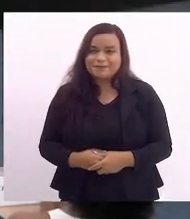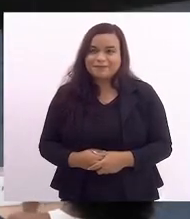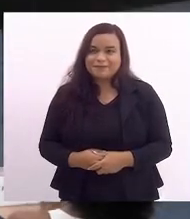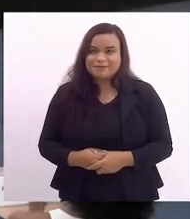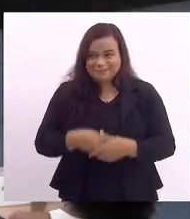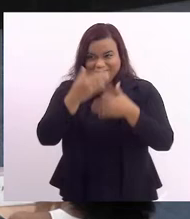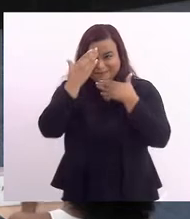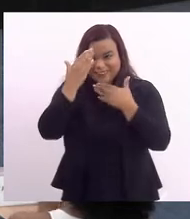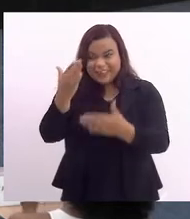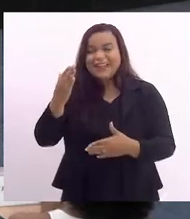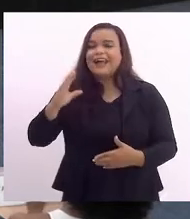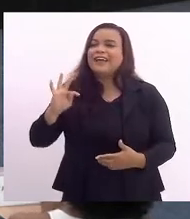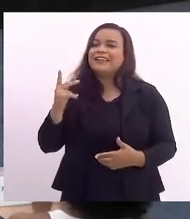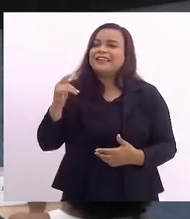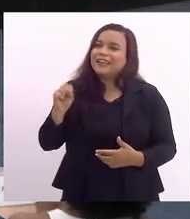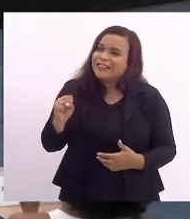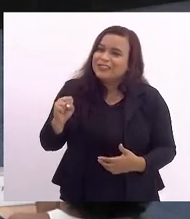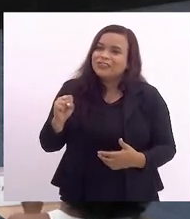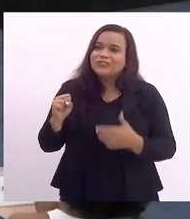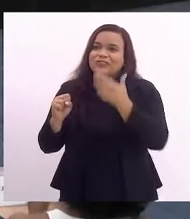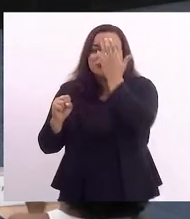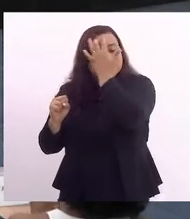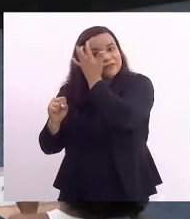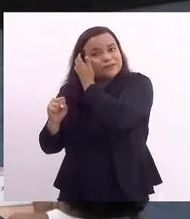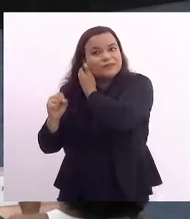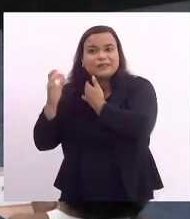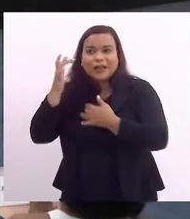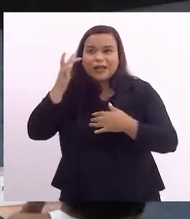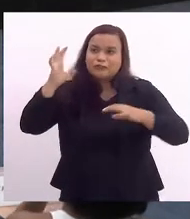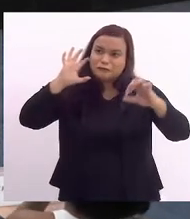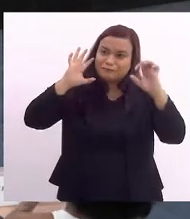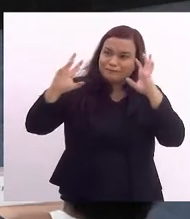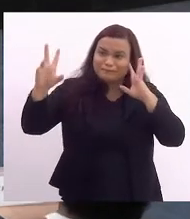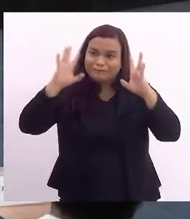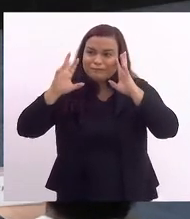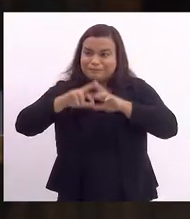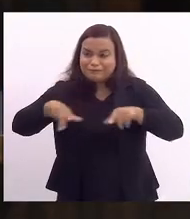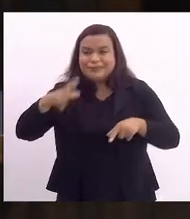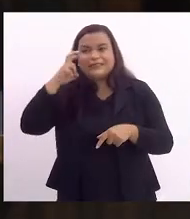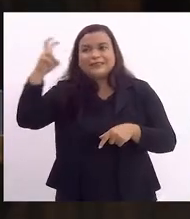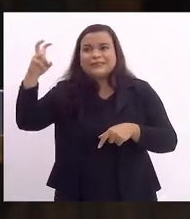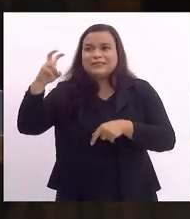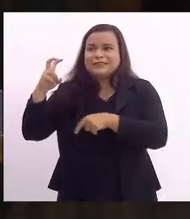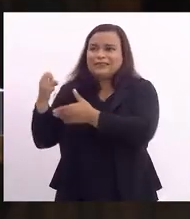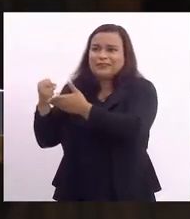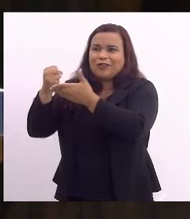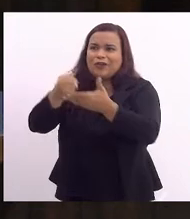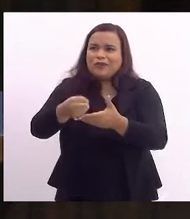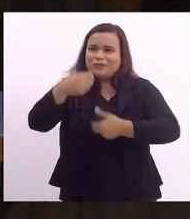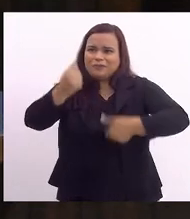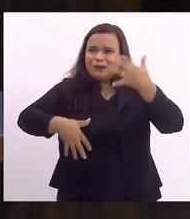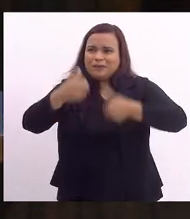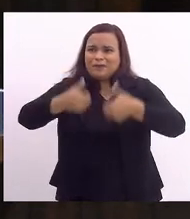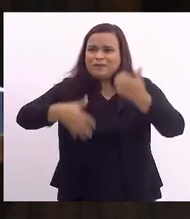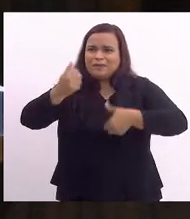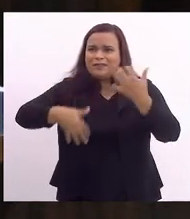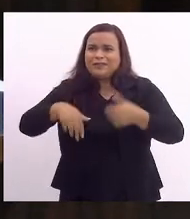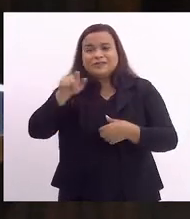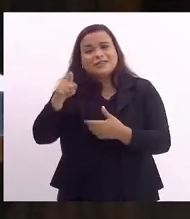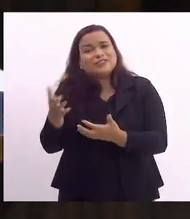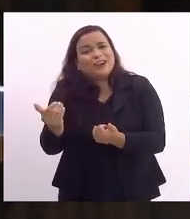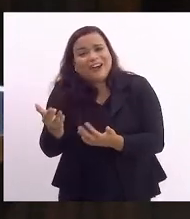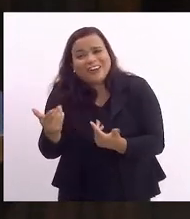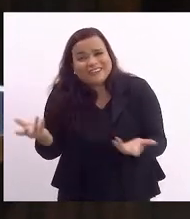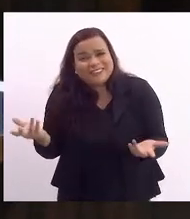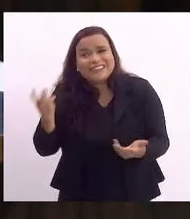Muito obrigada, Thaís. Acho que muitas reflexões e muita sabedoria aqui de uma boca também jovem,